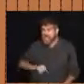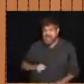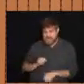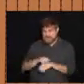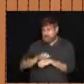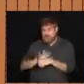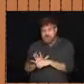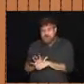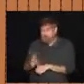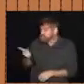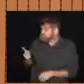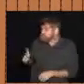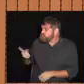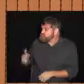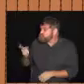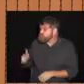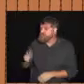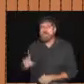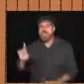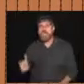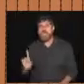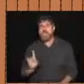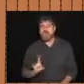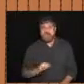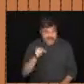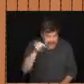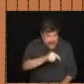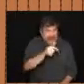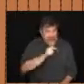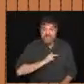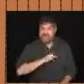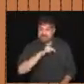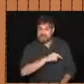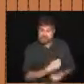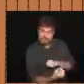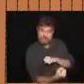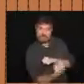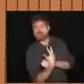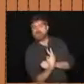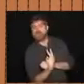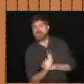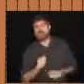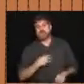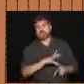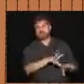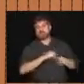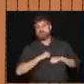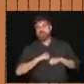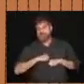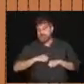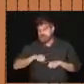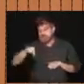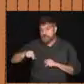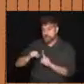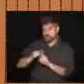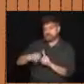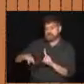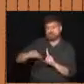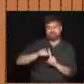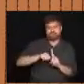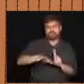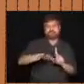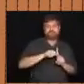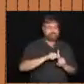o Covid e ir a um local que possa causar a transmissão para ela ou ela para os outros, caso